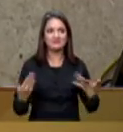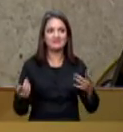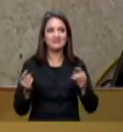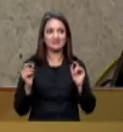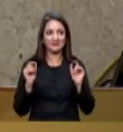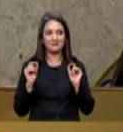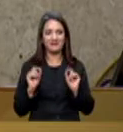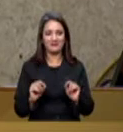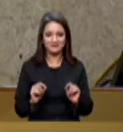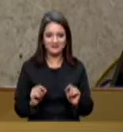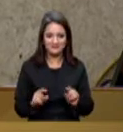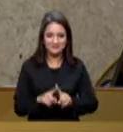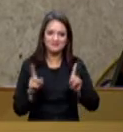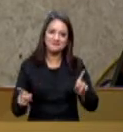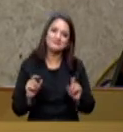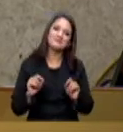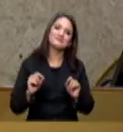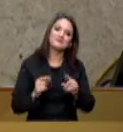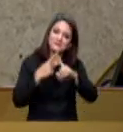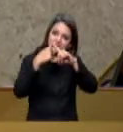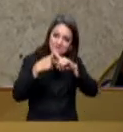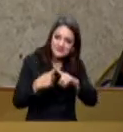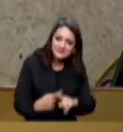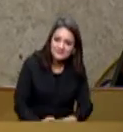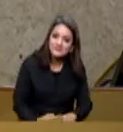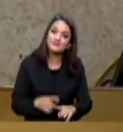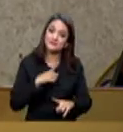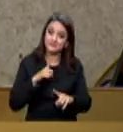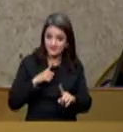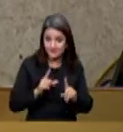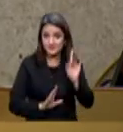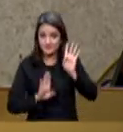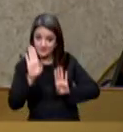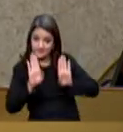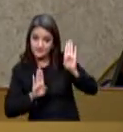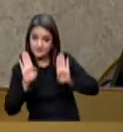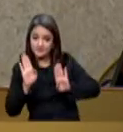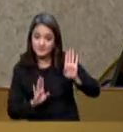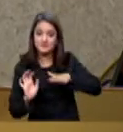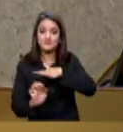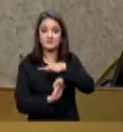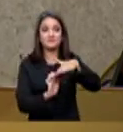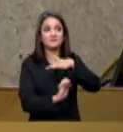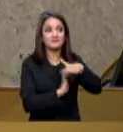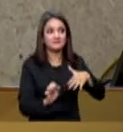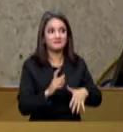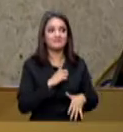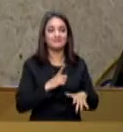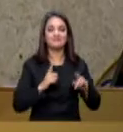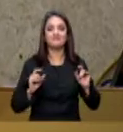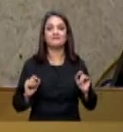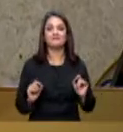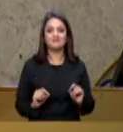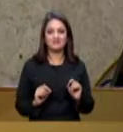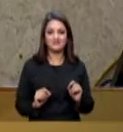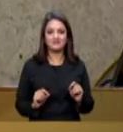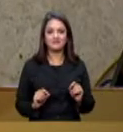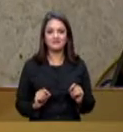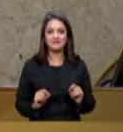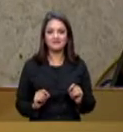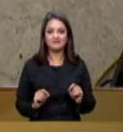os mercados, uma vez que a concorrência nos mercados, correspondente ao senso comum de